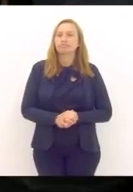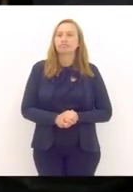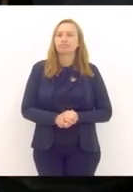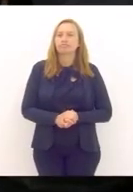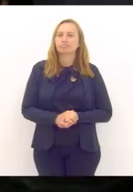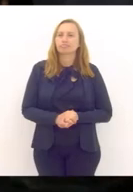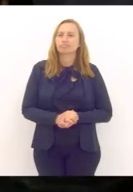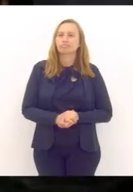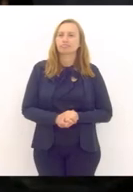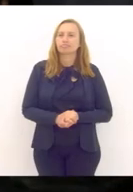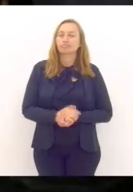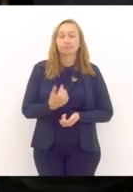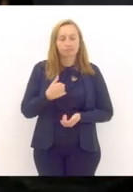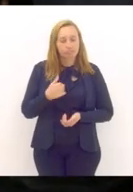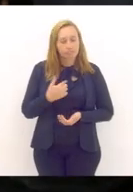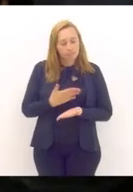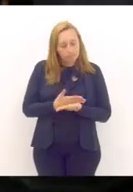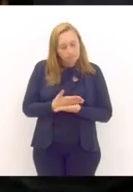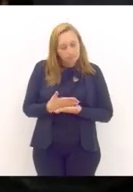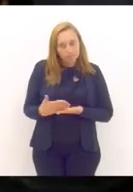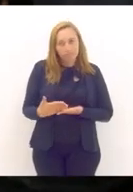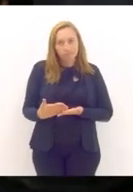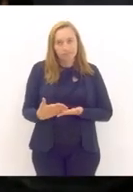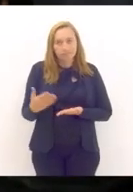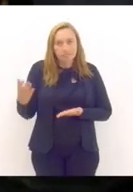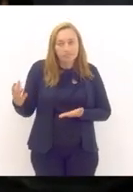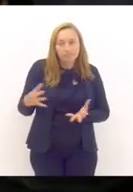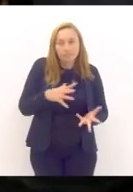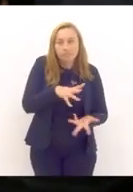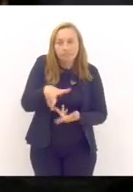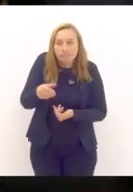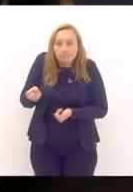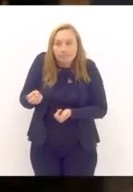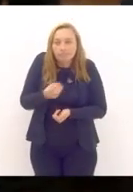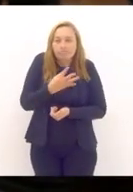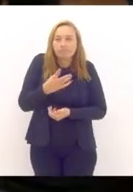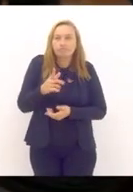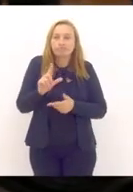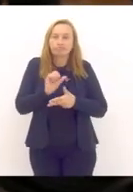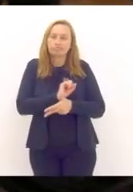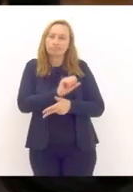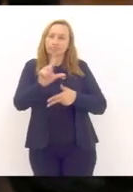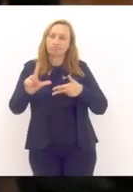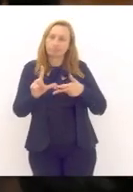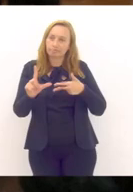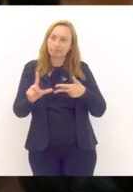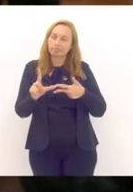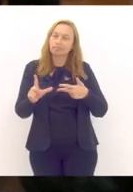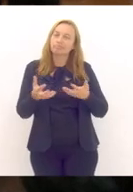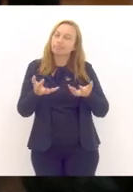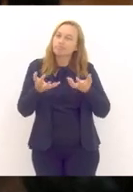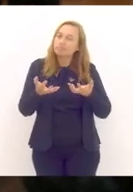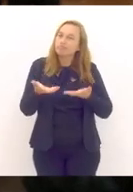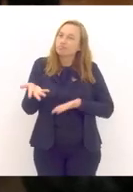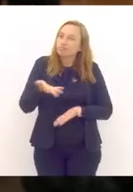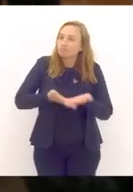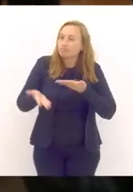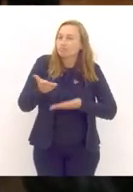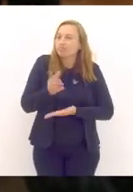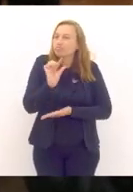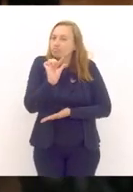Eu fico meio, estou me adaptando a esse mundo legislativo e eu queria compartilhar um